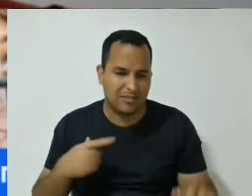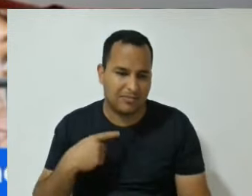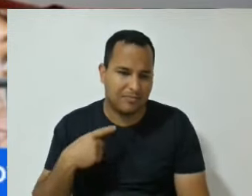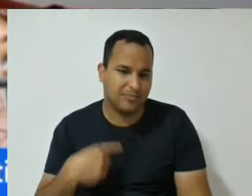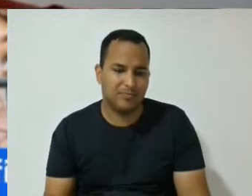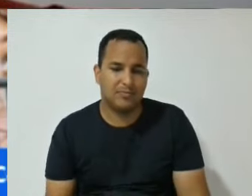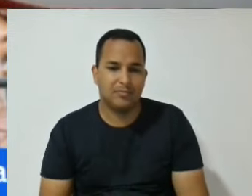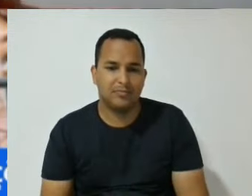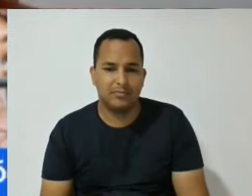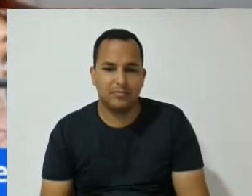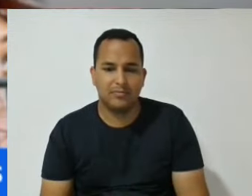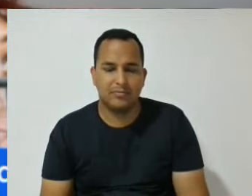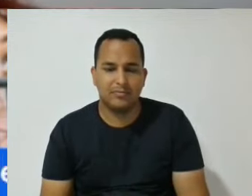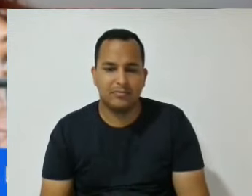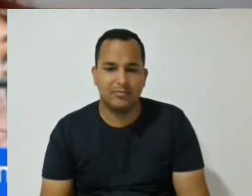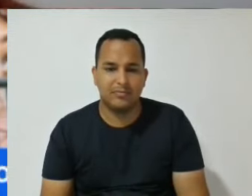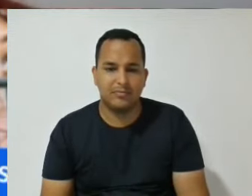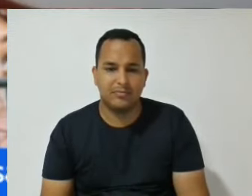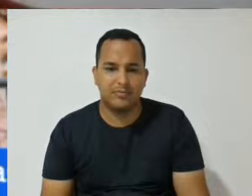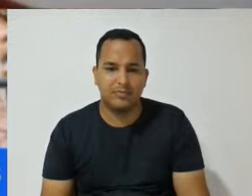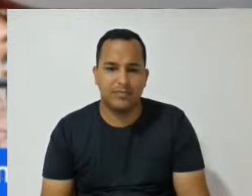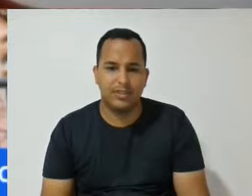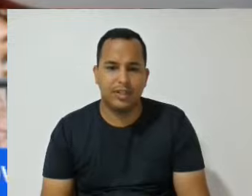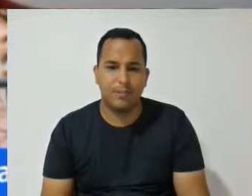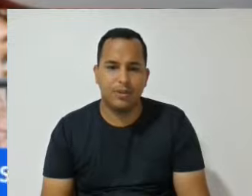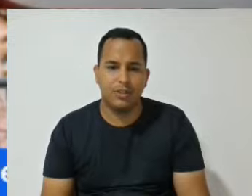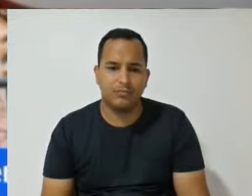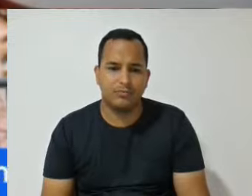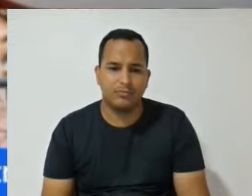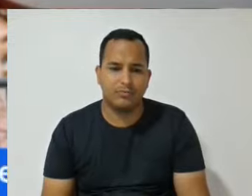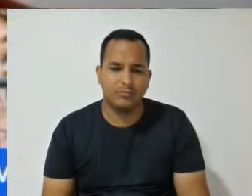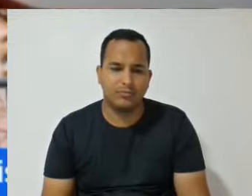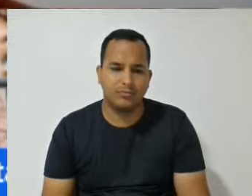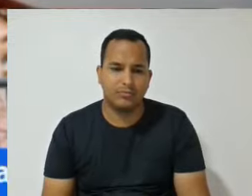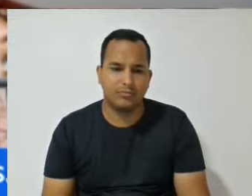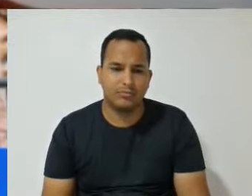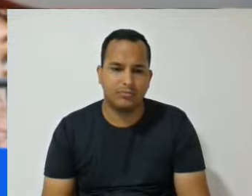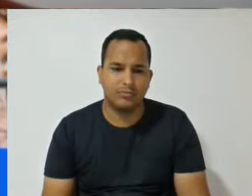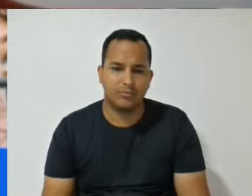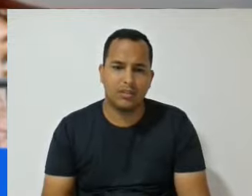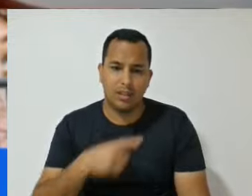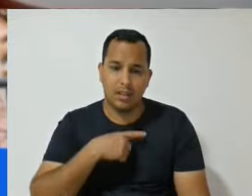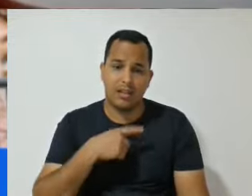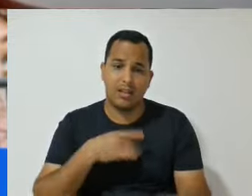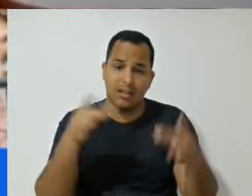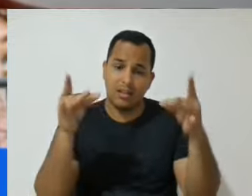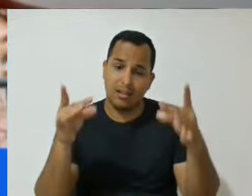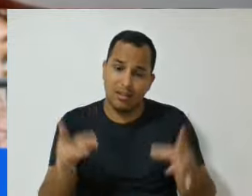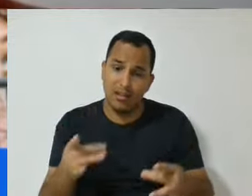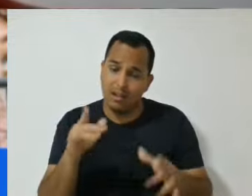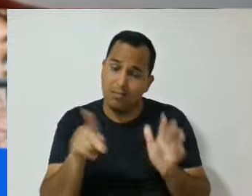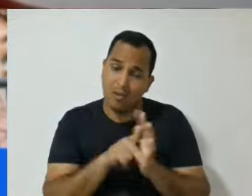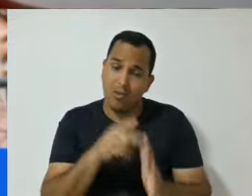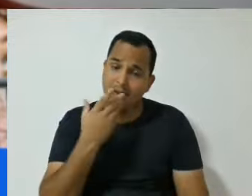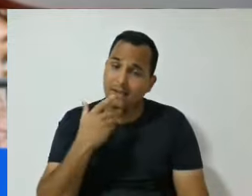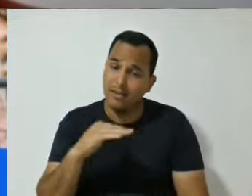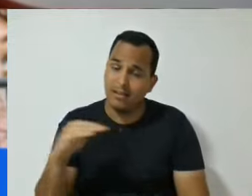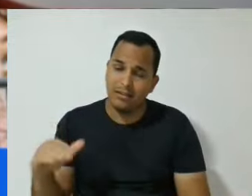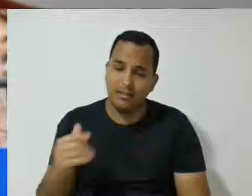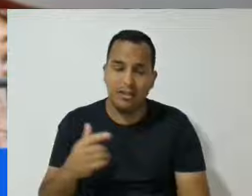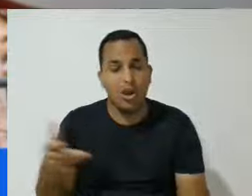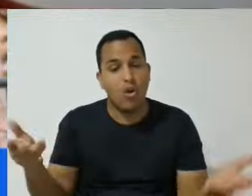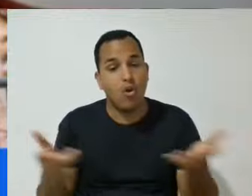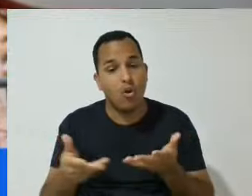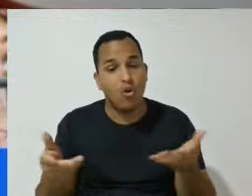vários locais. E aí, essa particularidade mesmo das crianças, que hoje, por incrível que pareça, a